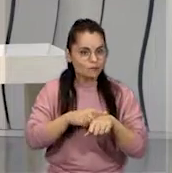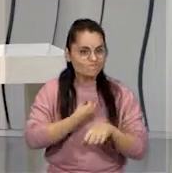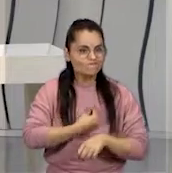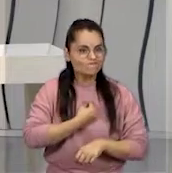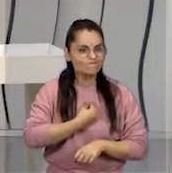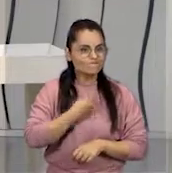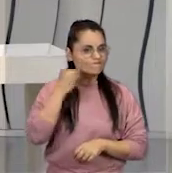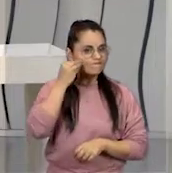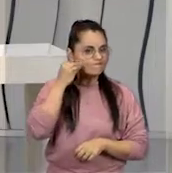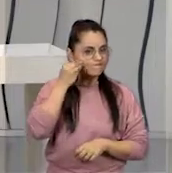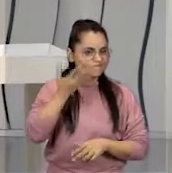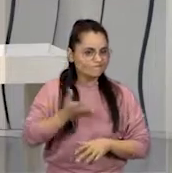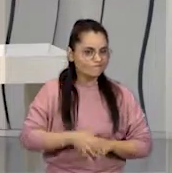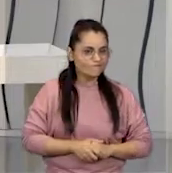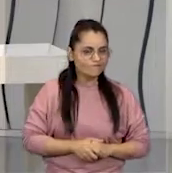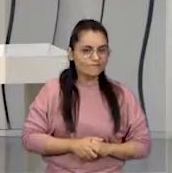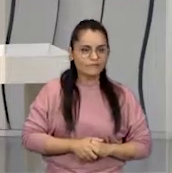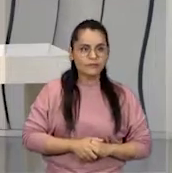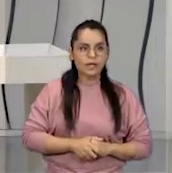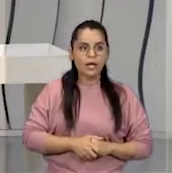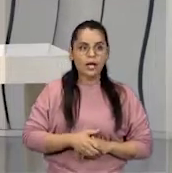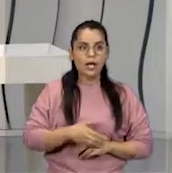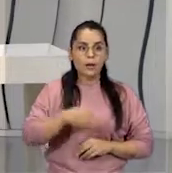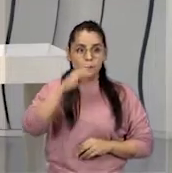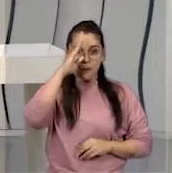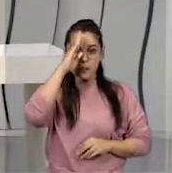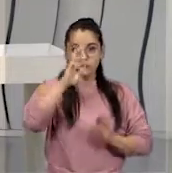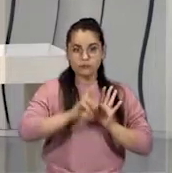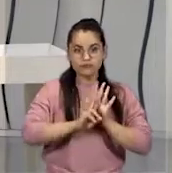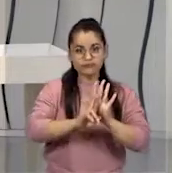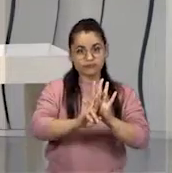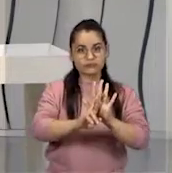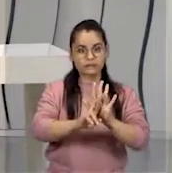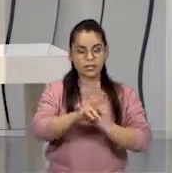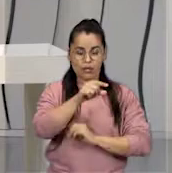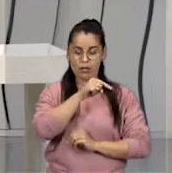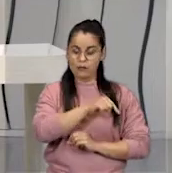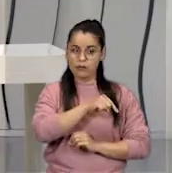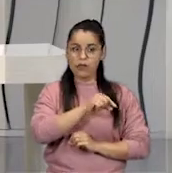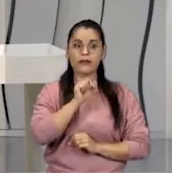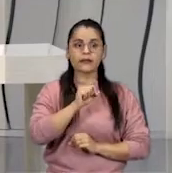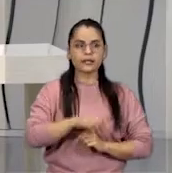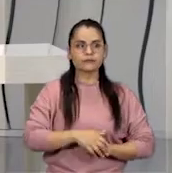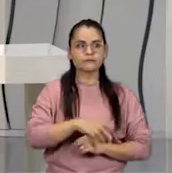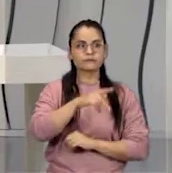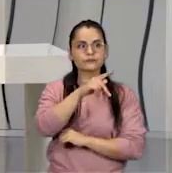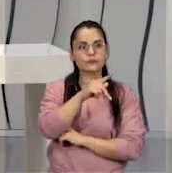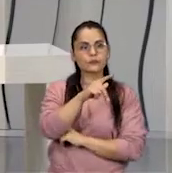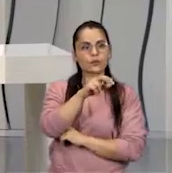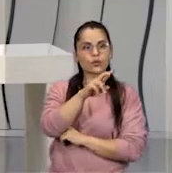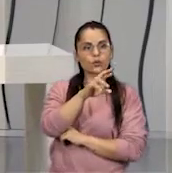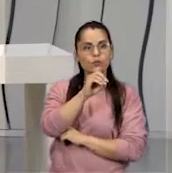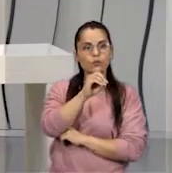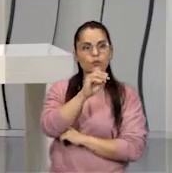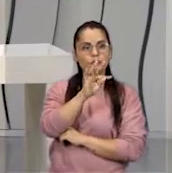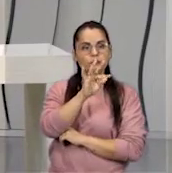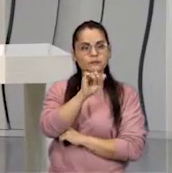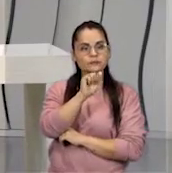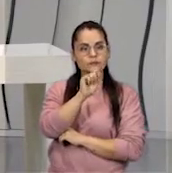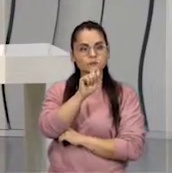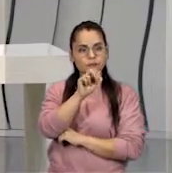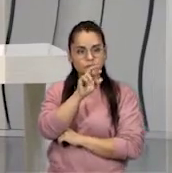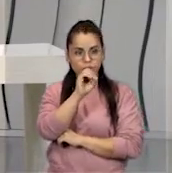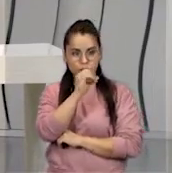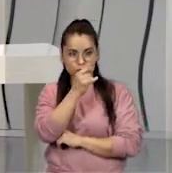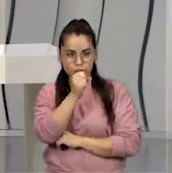vivenciando. Principais representantes do sofismo: Protágoras e Górgias. Eu vou